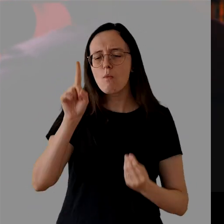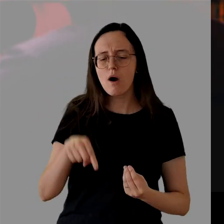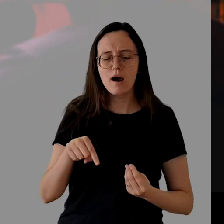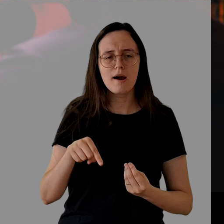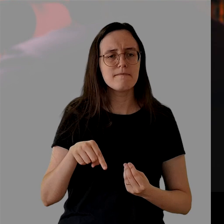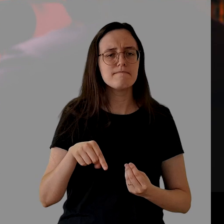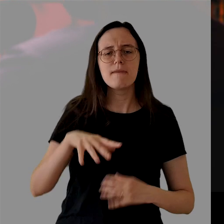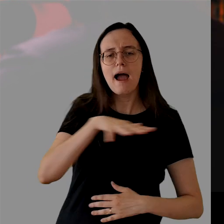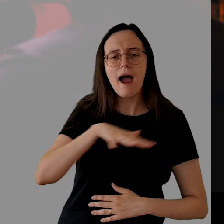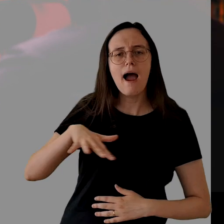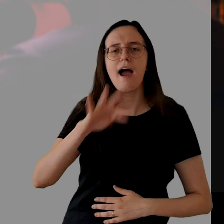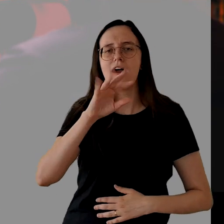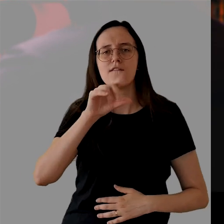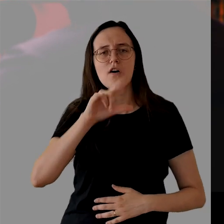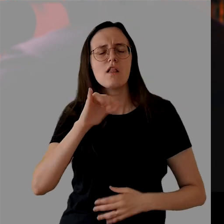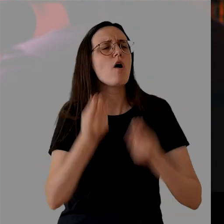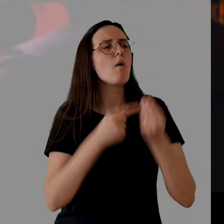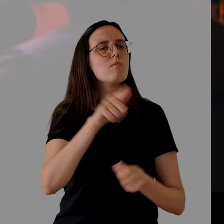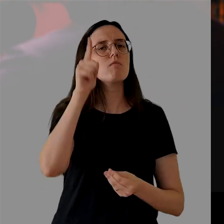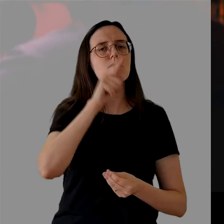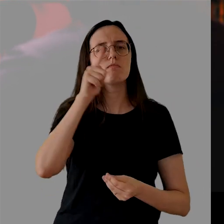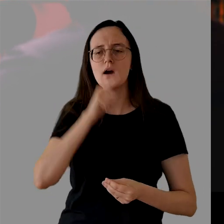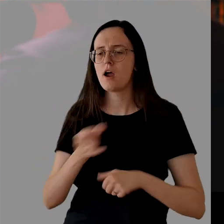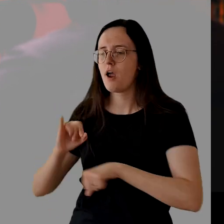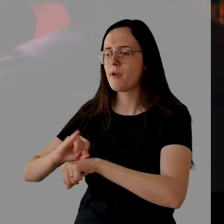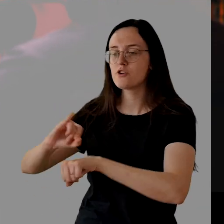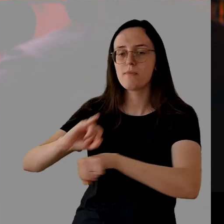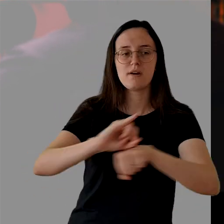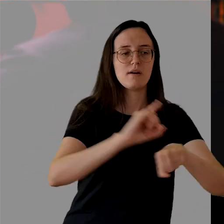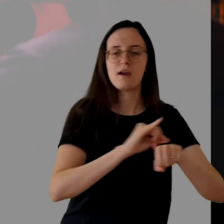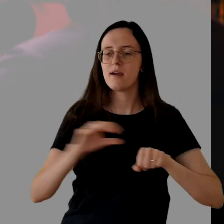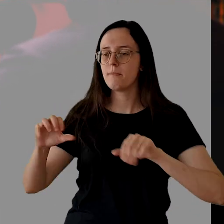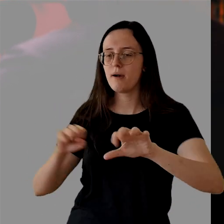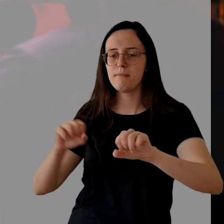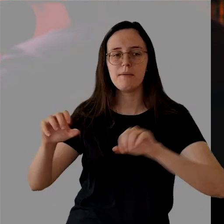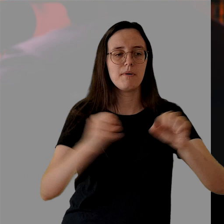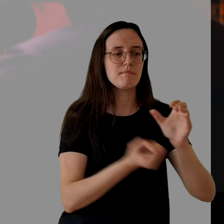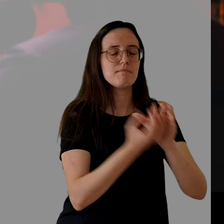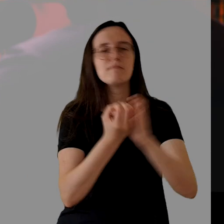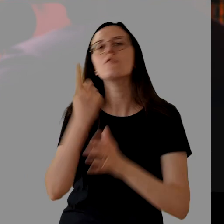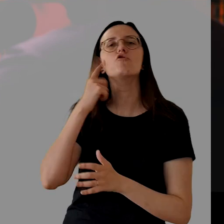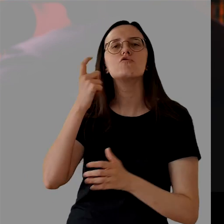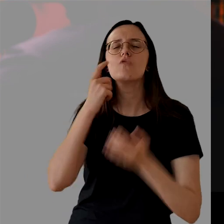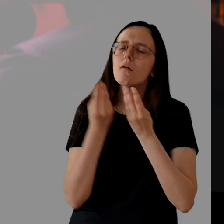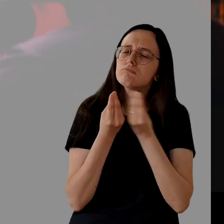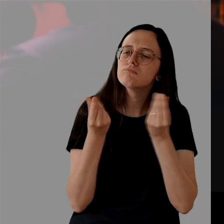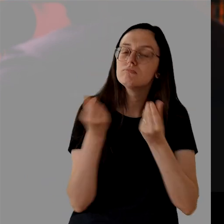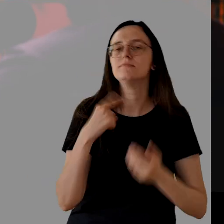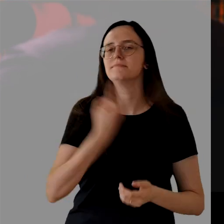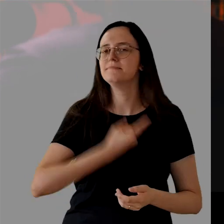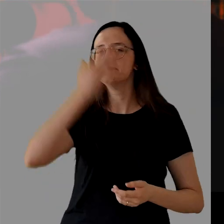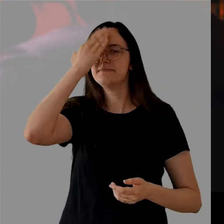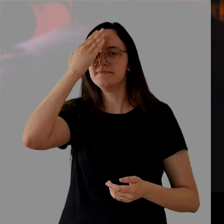o Foley de você conseguir pegar objetos, né, e criar sons, sensações? A gente sabe que até os